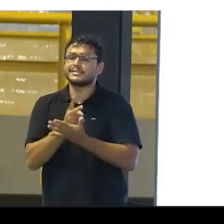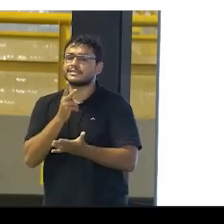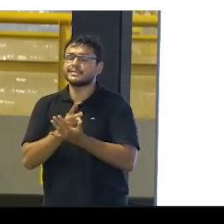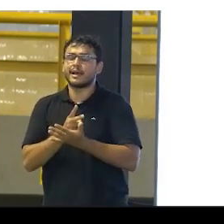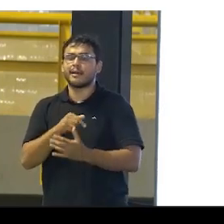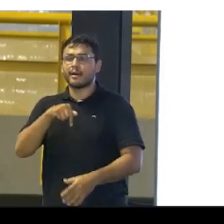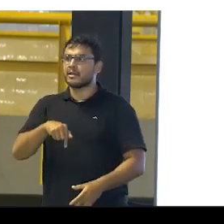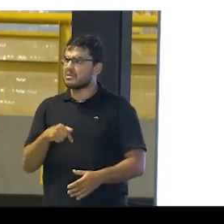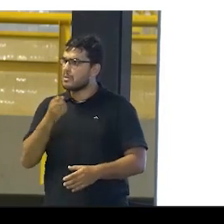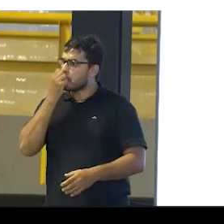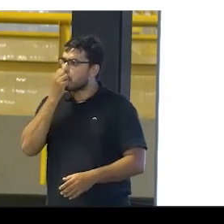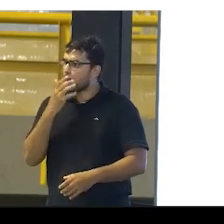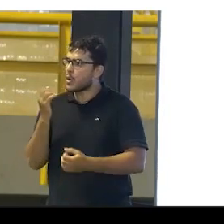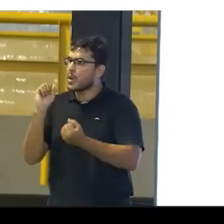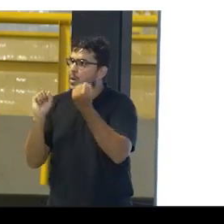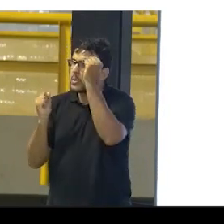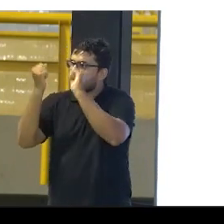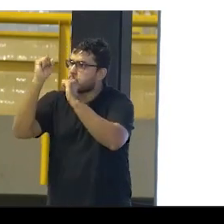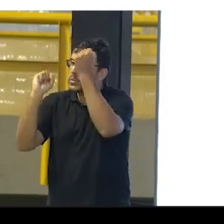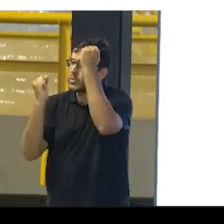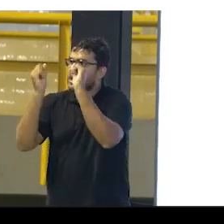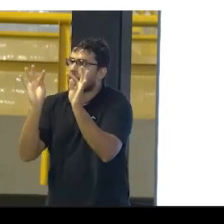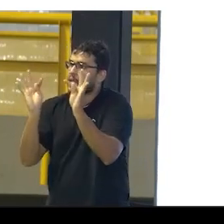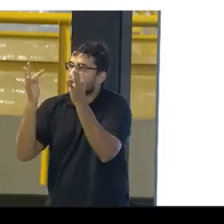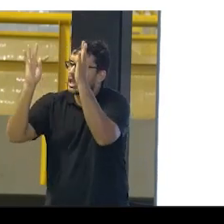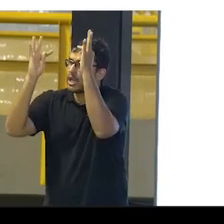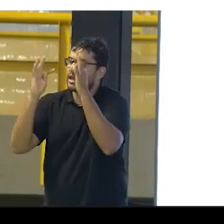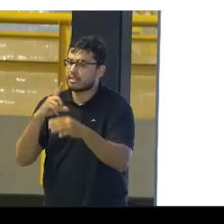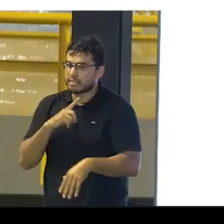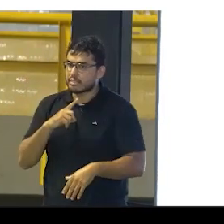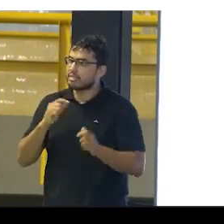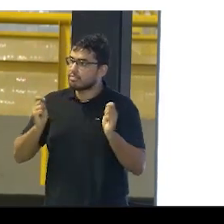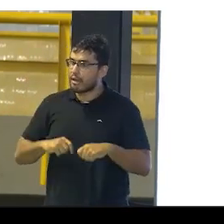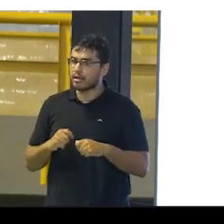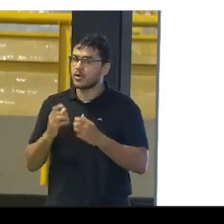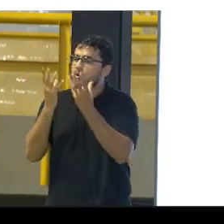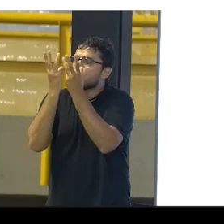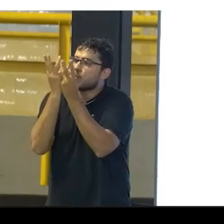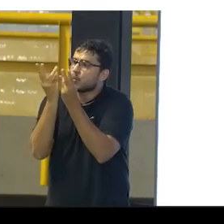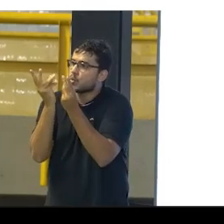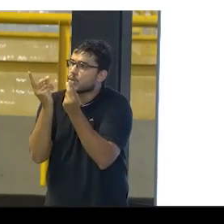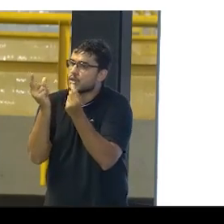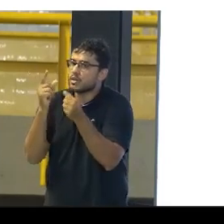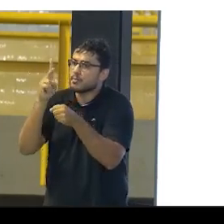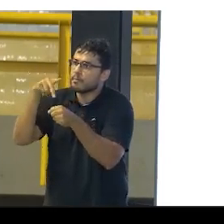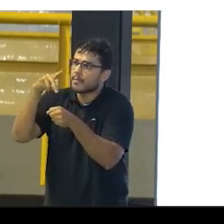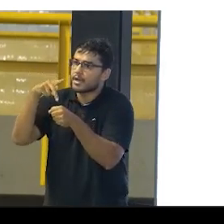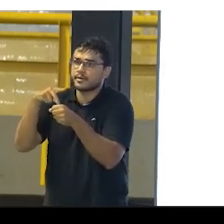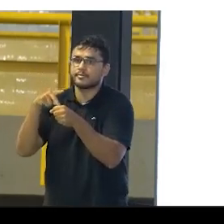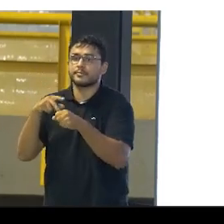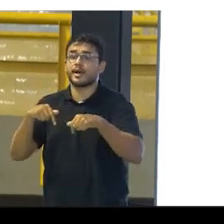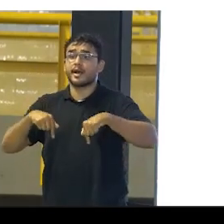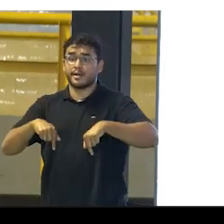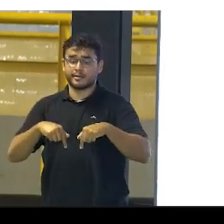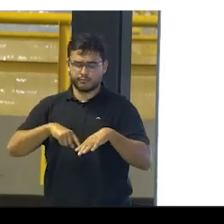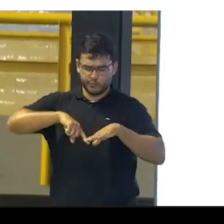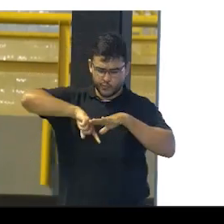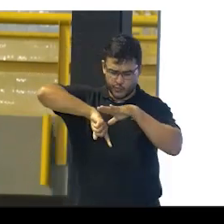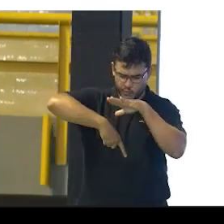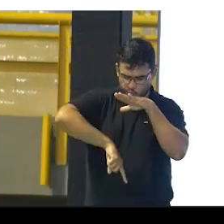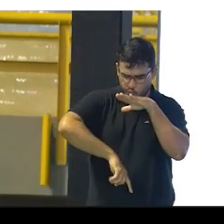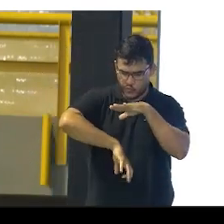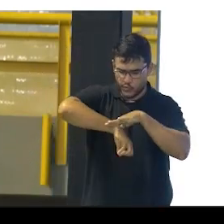não se aperfeiçoaram, não se transformaram para refinar petróleo leve. Então a gente extrai o